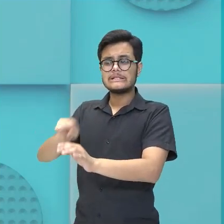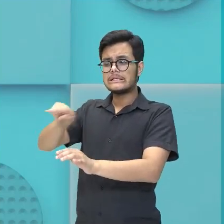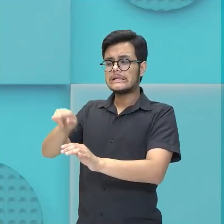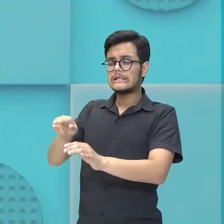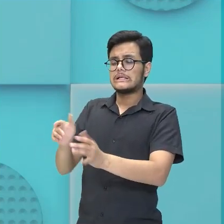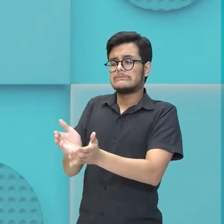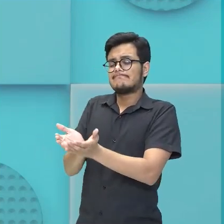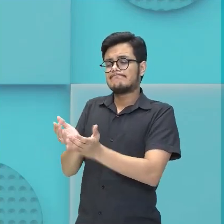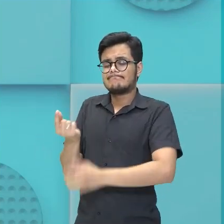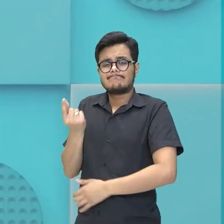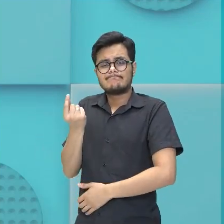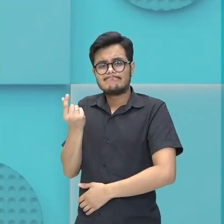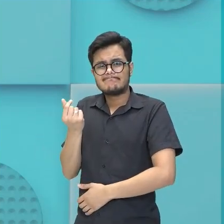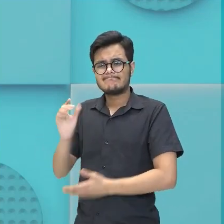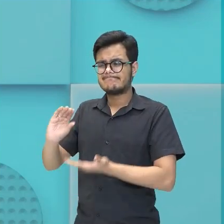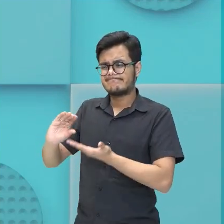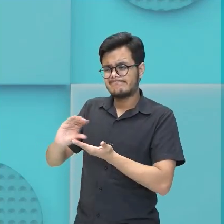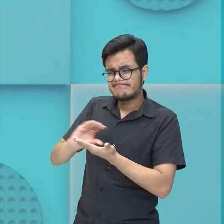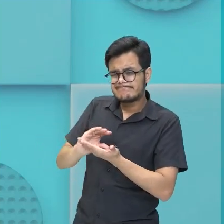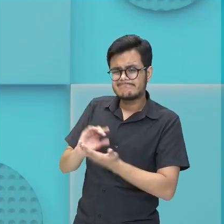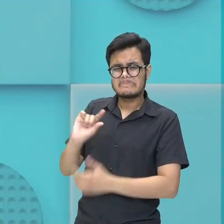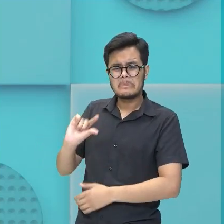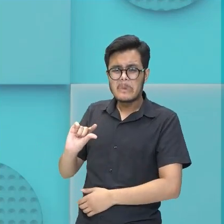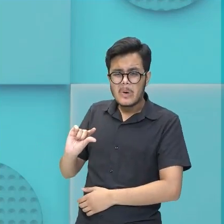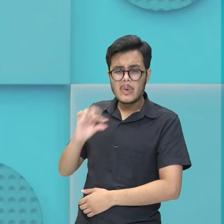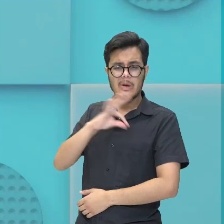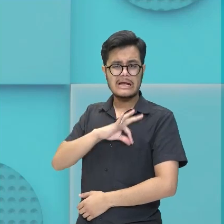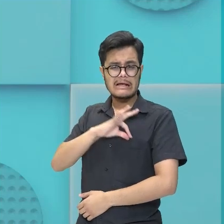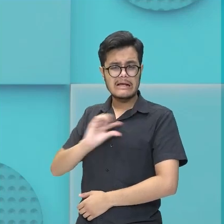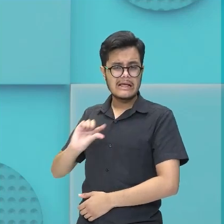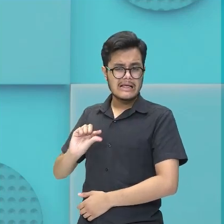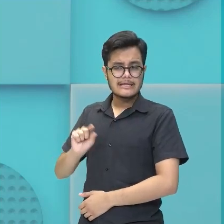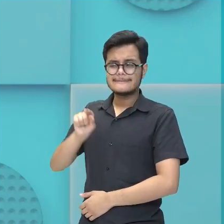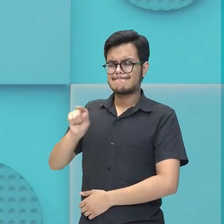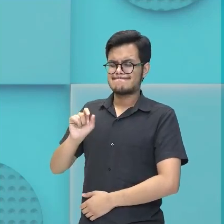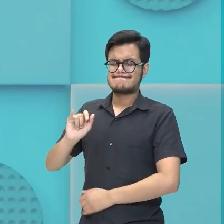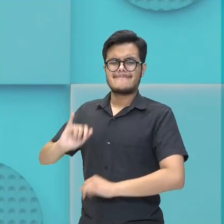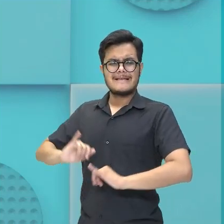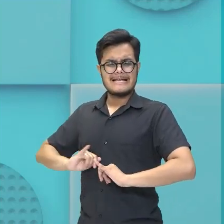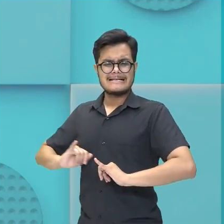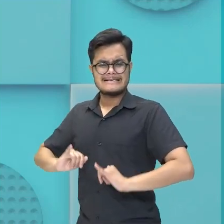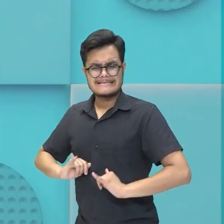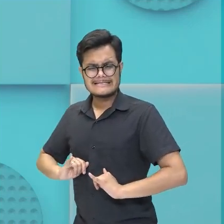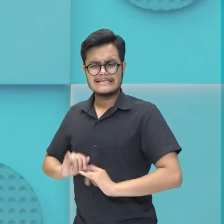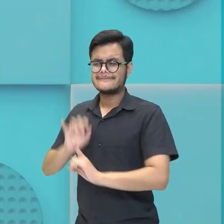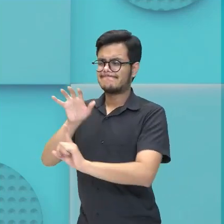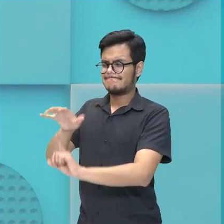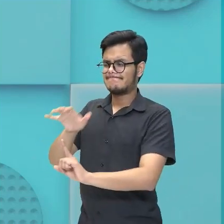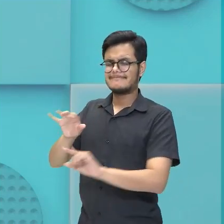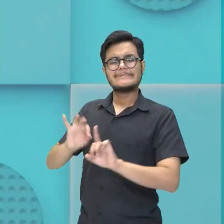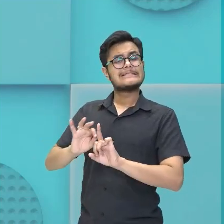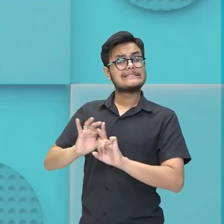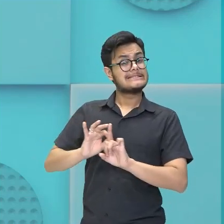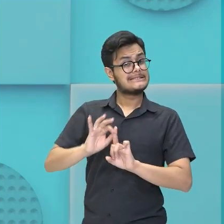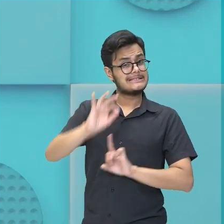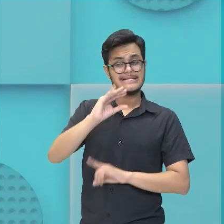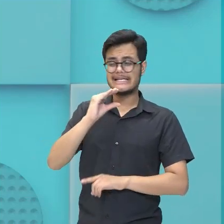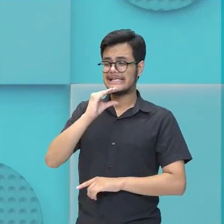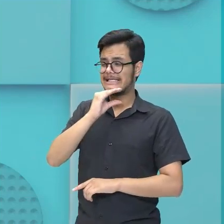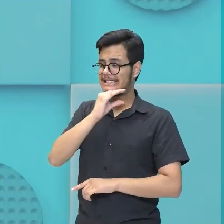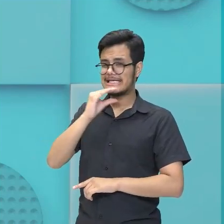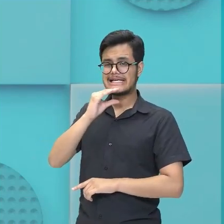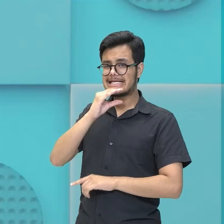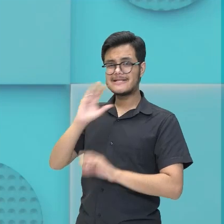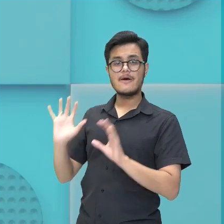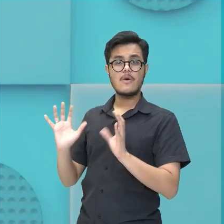humildes, que não têm um poder aquisitivo tão grande, acabam sofrendo mais as consequências dessas mudanças climáticas. Então,